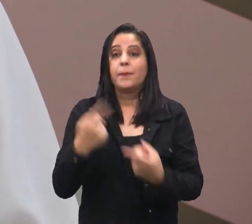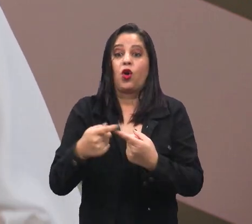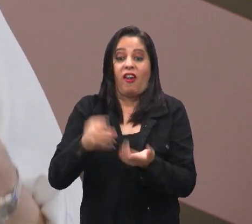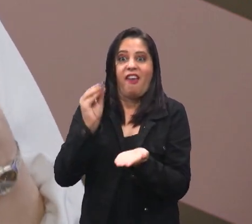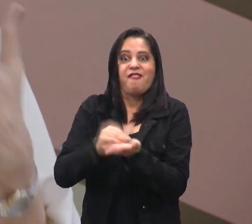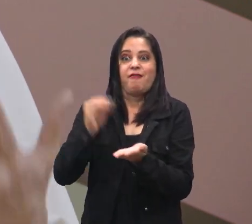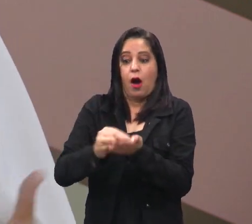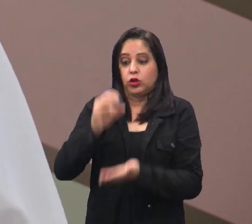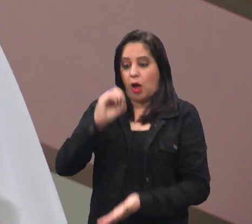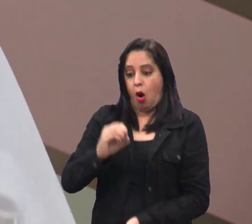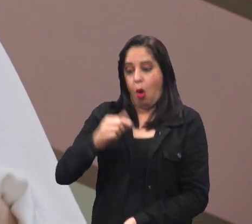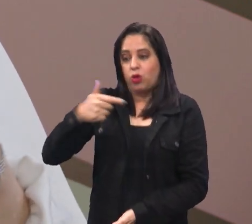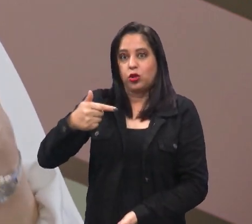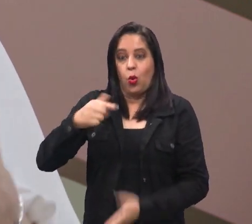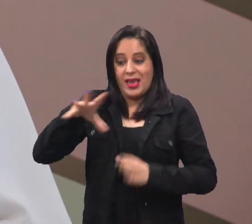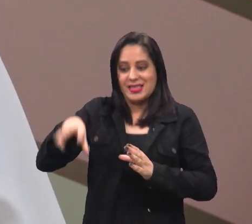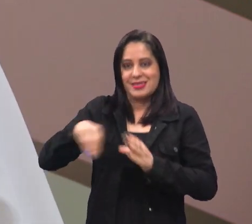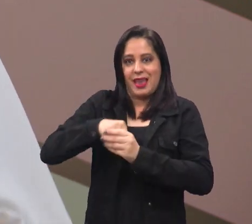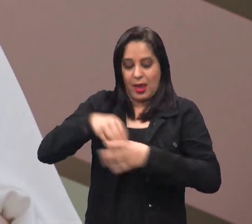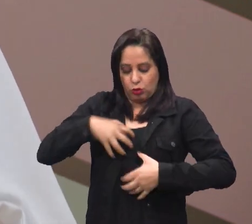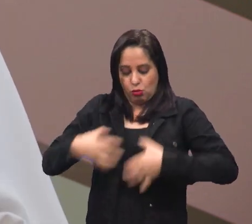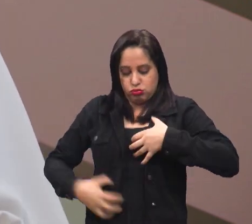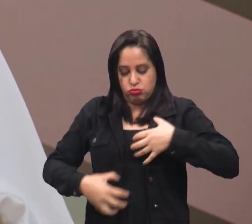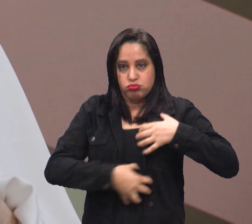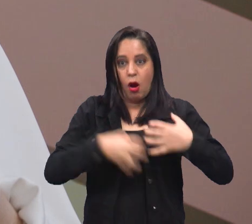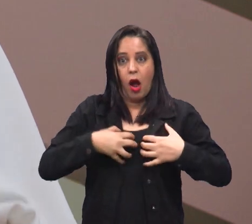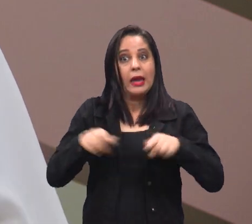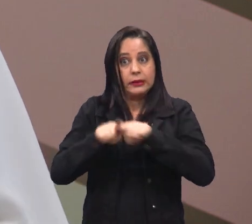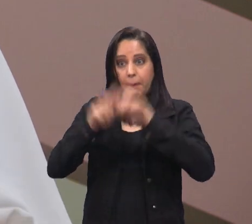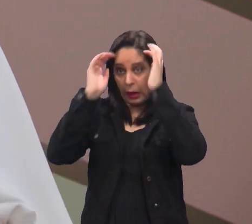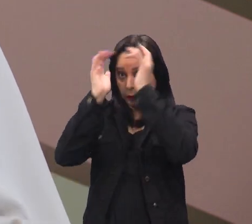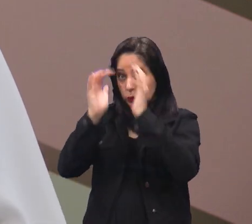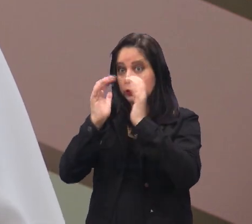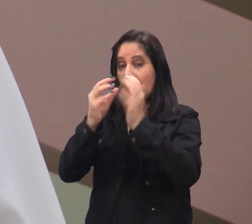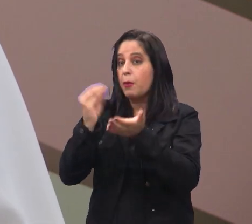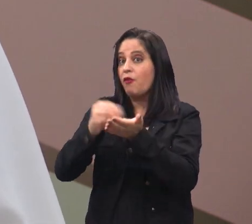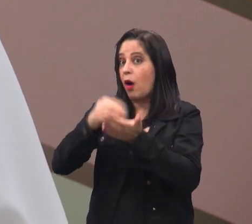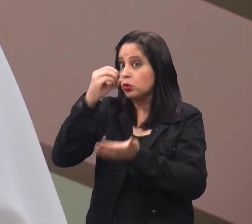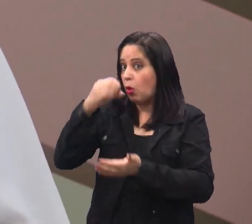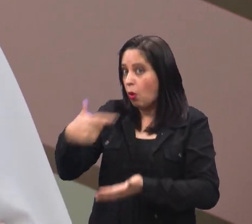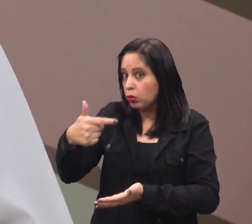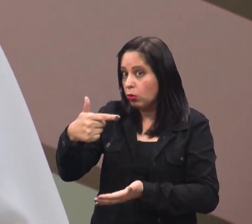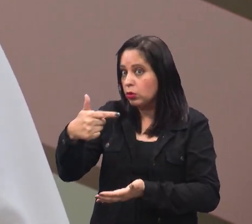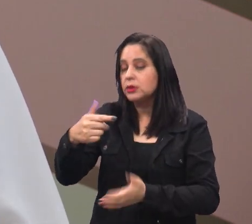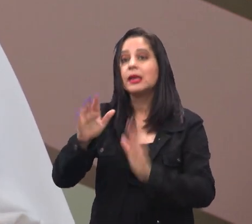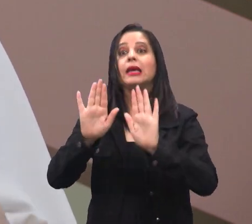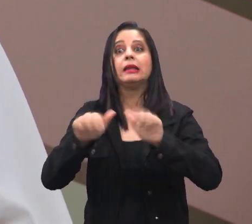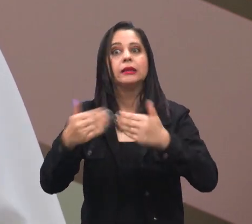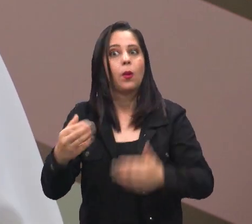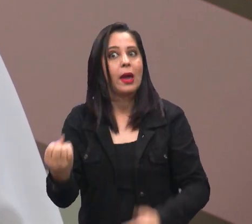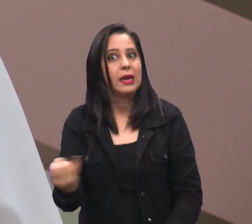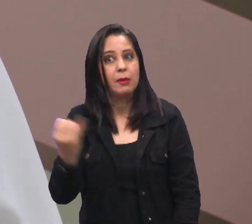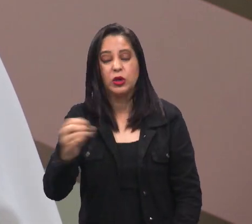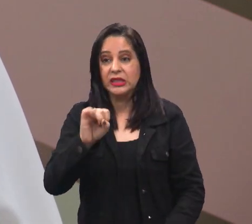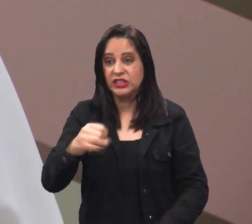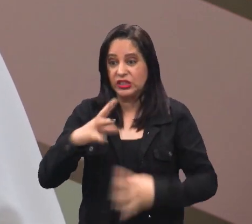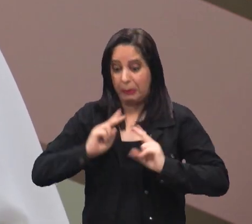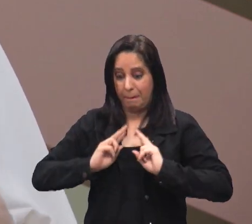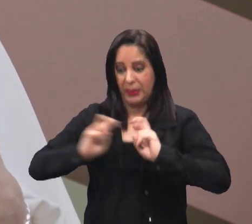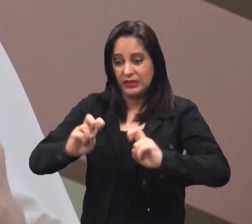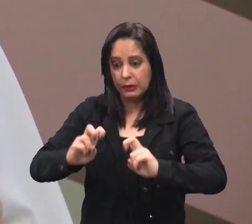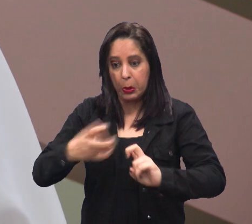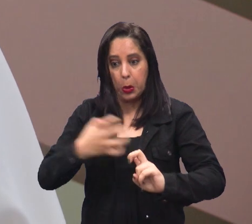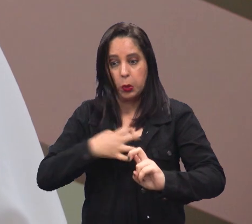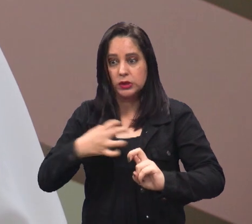oxigênio, né, em todos os tecidos, inclusive no cérebro também. Então, é importante que em qualquer sintoma, se o paciente não se sente